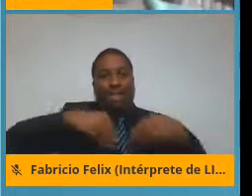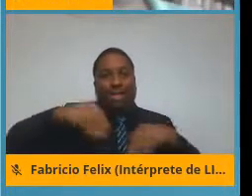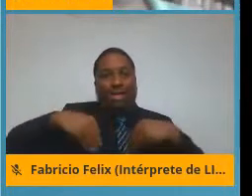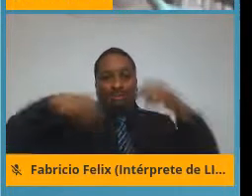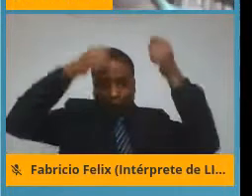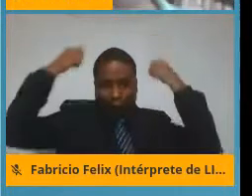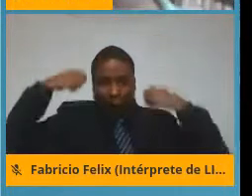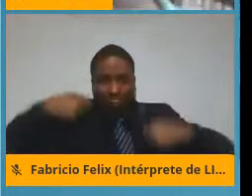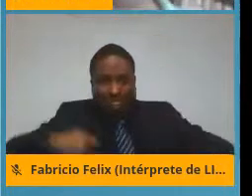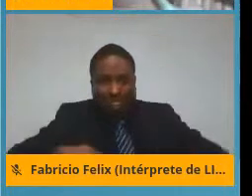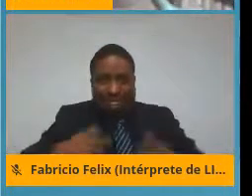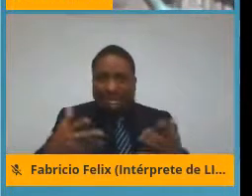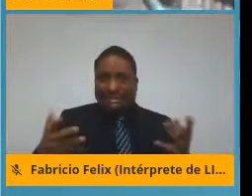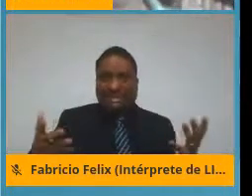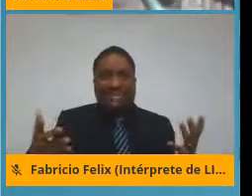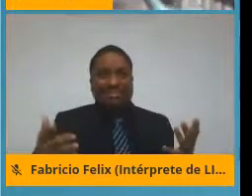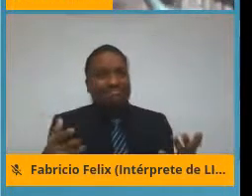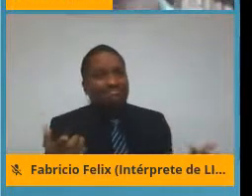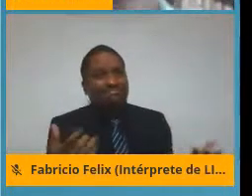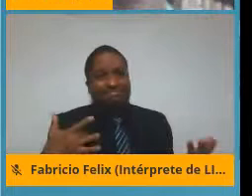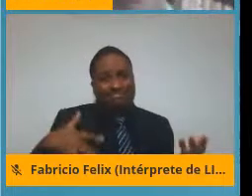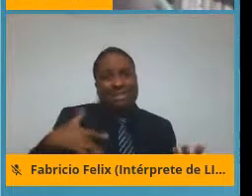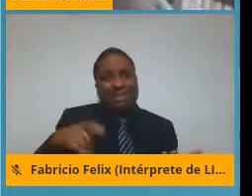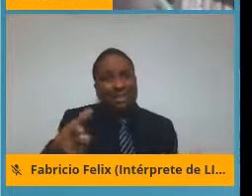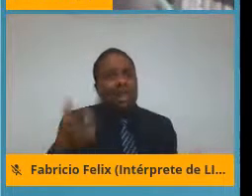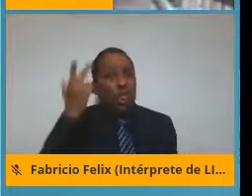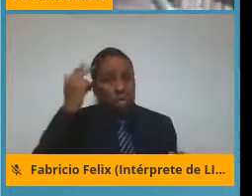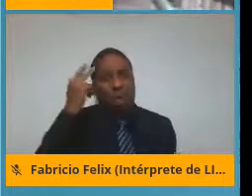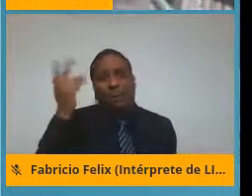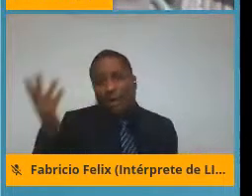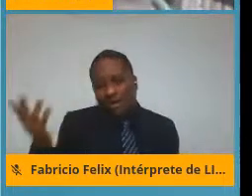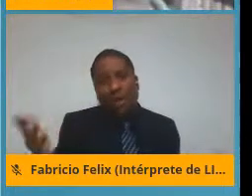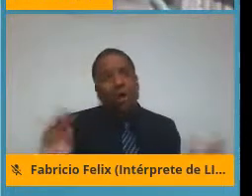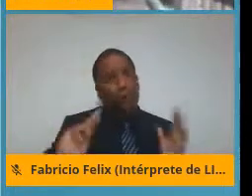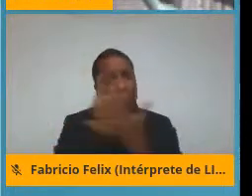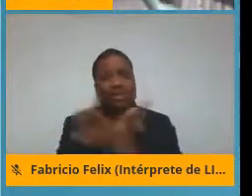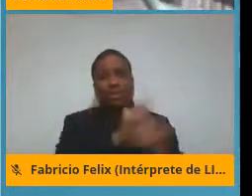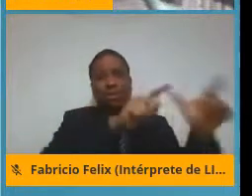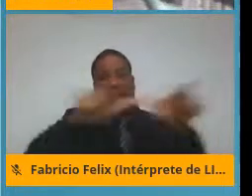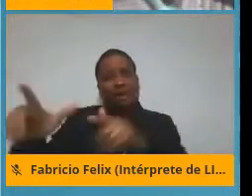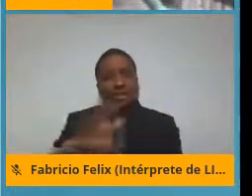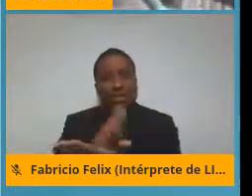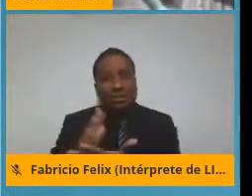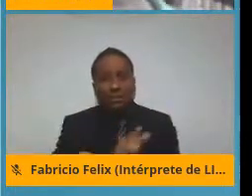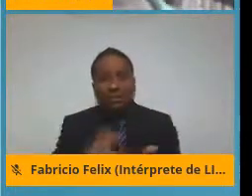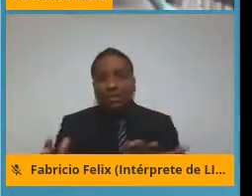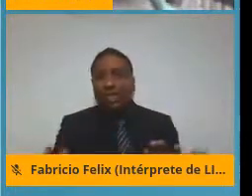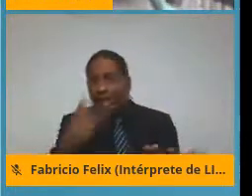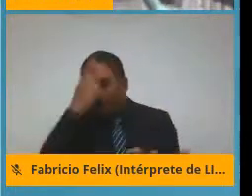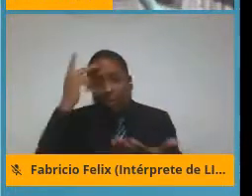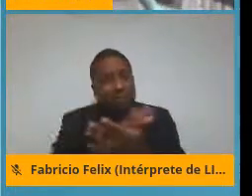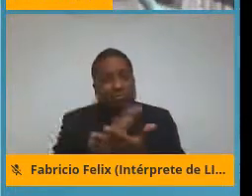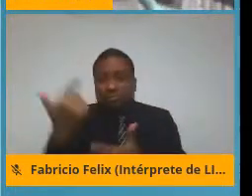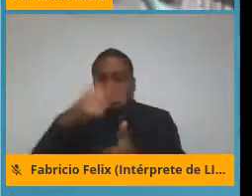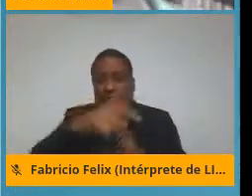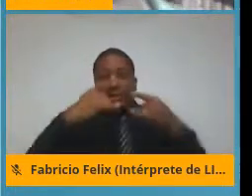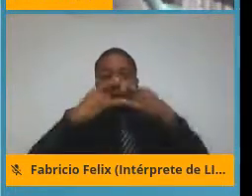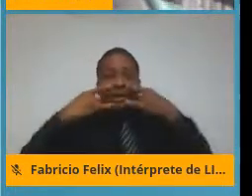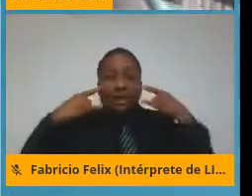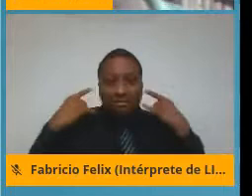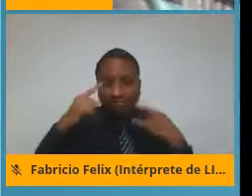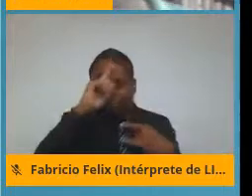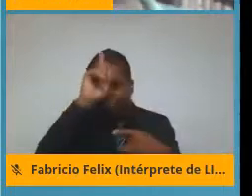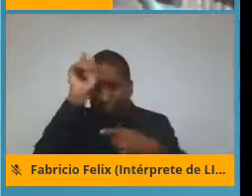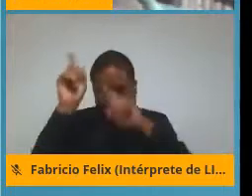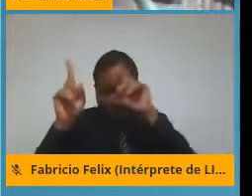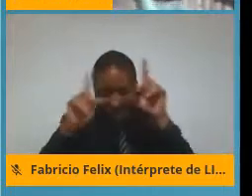evitar contaminação. Isso foi uma cena, infelizmente, muito comum em alguns lugares. As pessoas, quando não tinham acesso à máscara, inventavam máscara com o que tinham à mão,